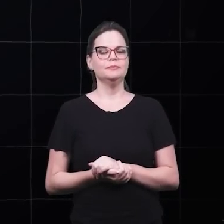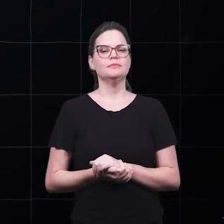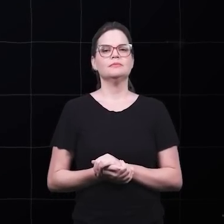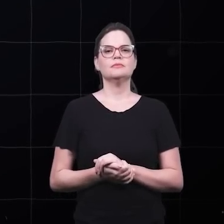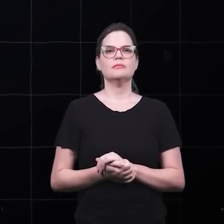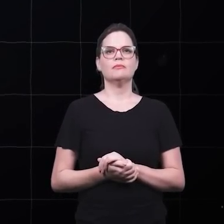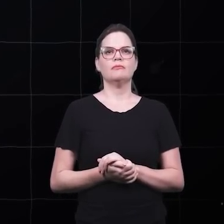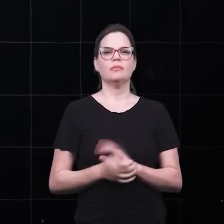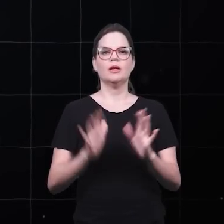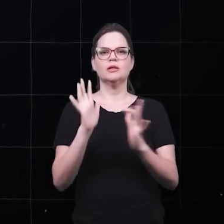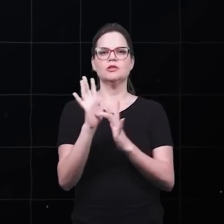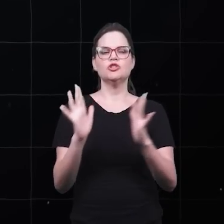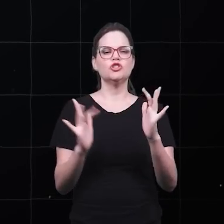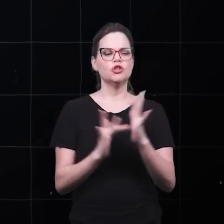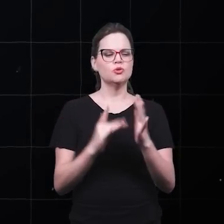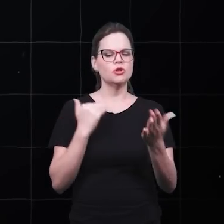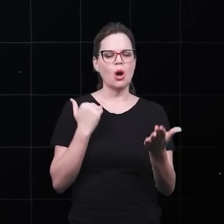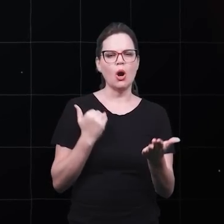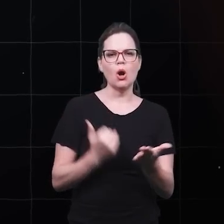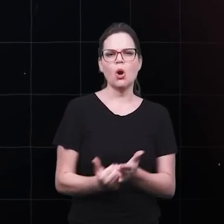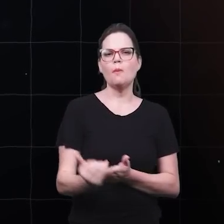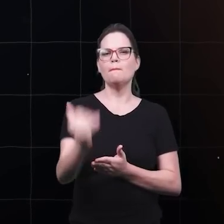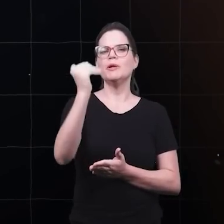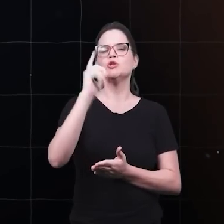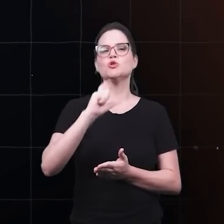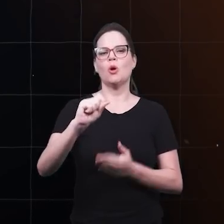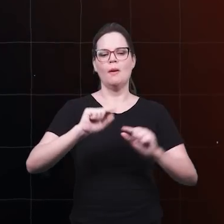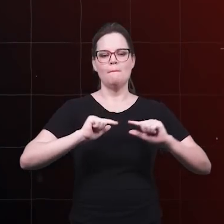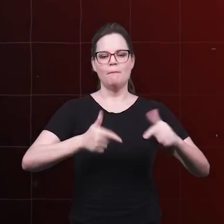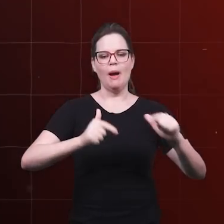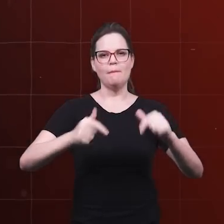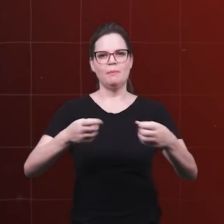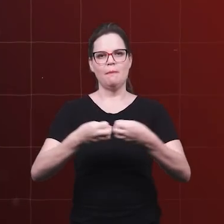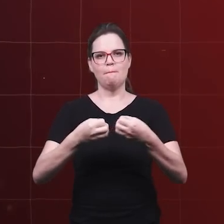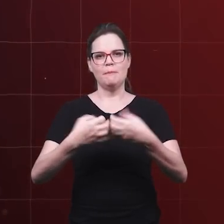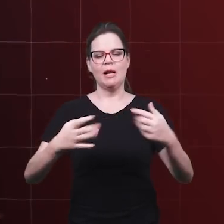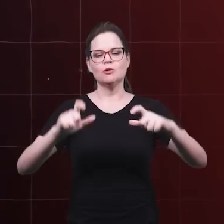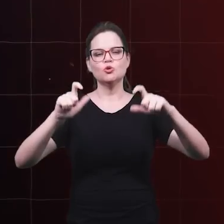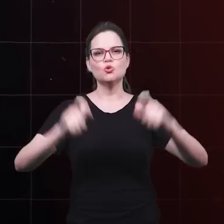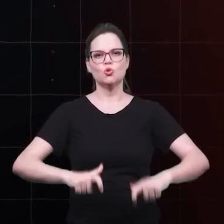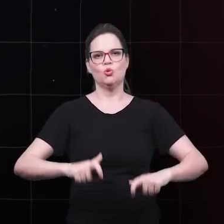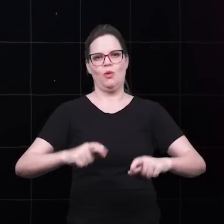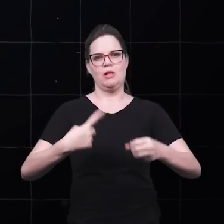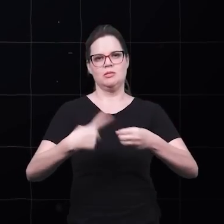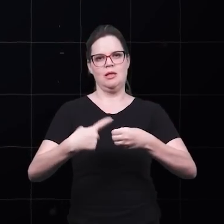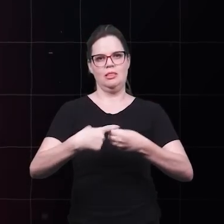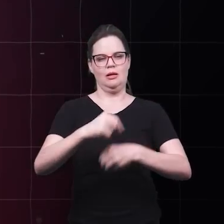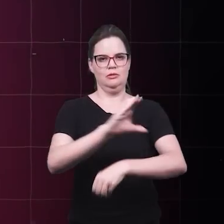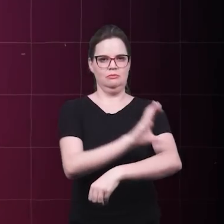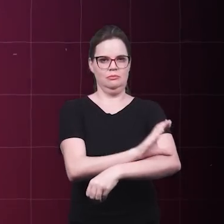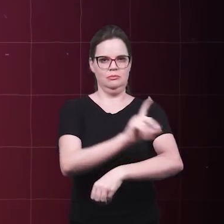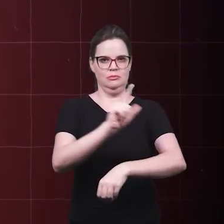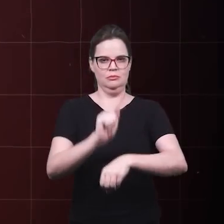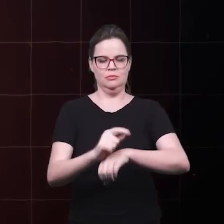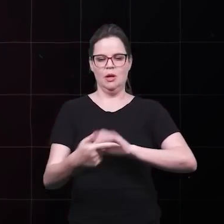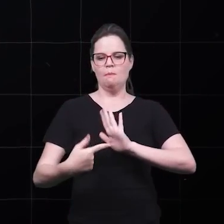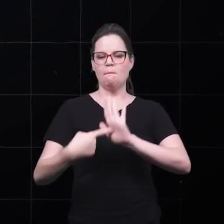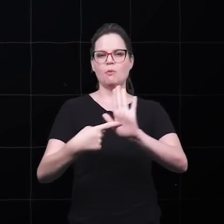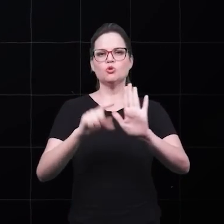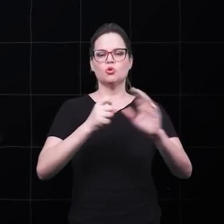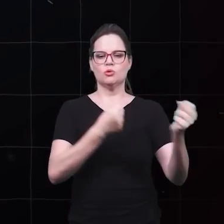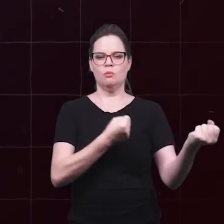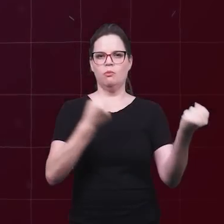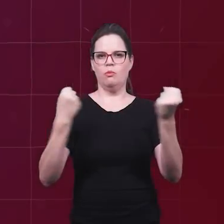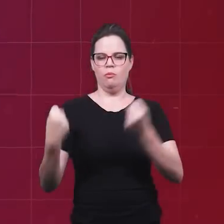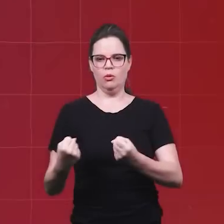Jesus principiou assim os seus sinais em Caná da Galileia, manifestou a sua glória e